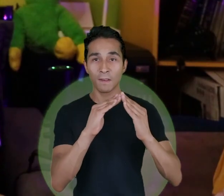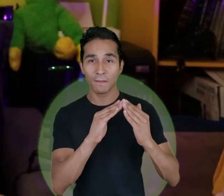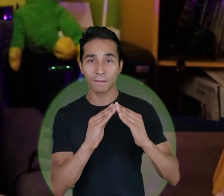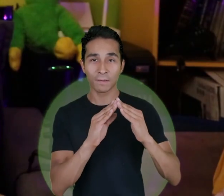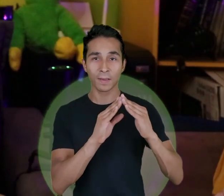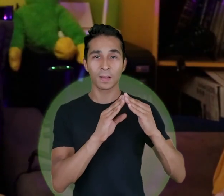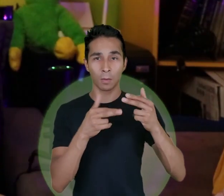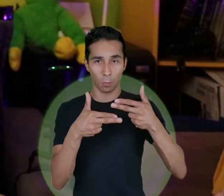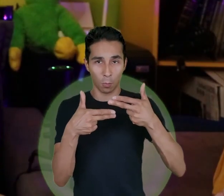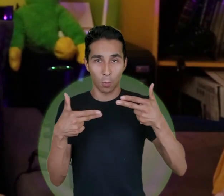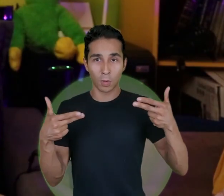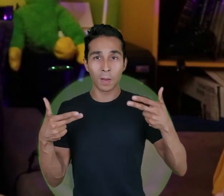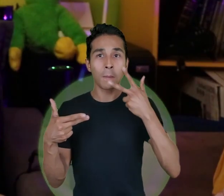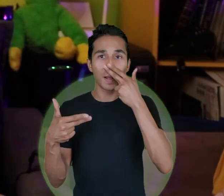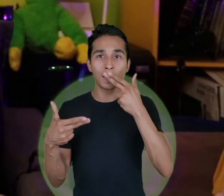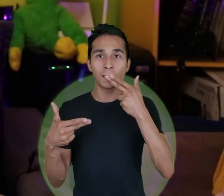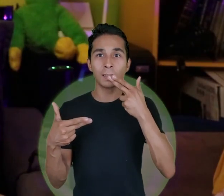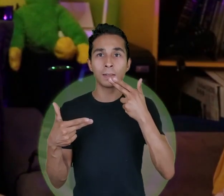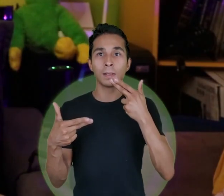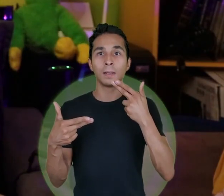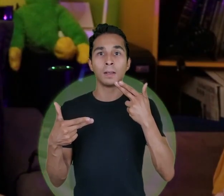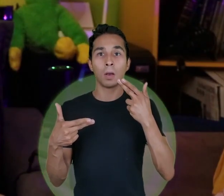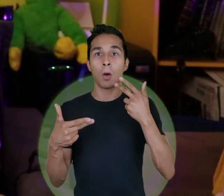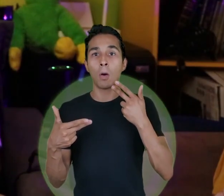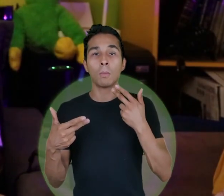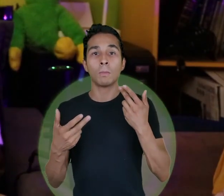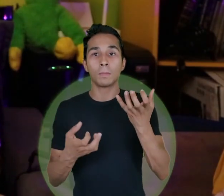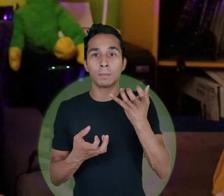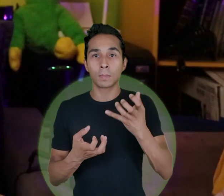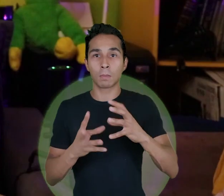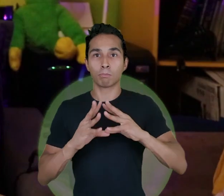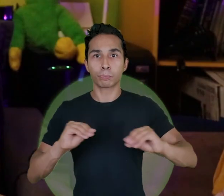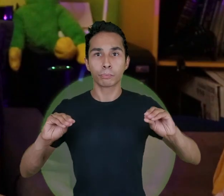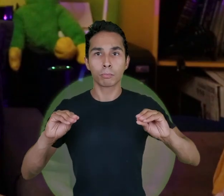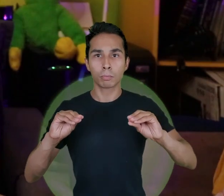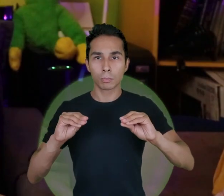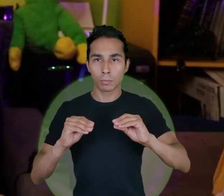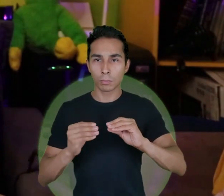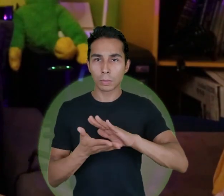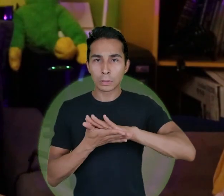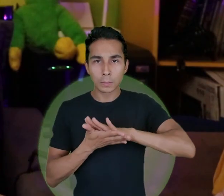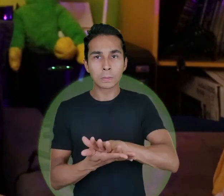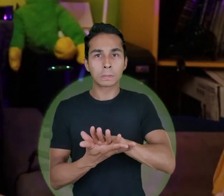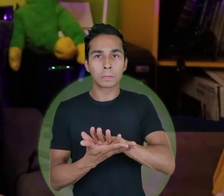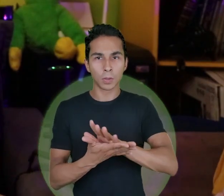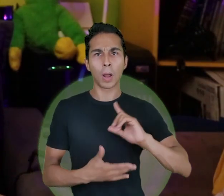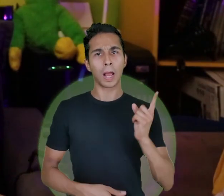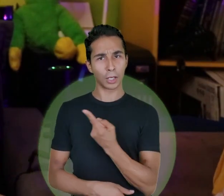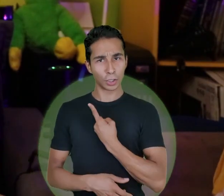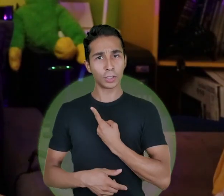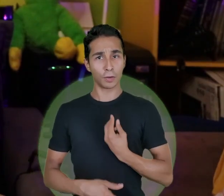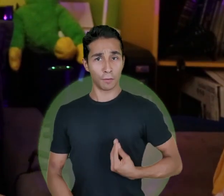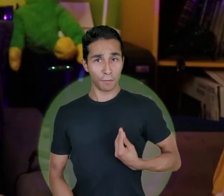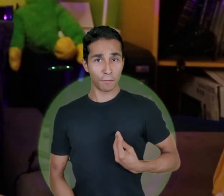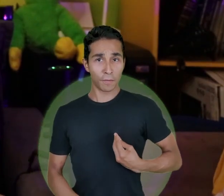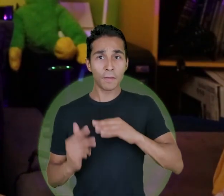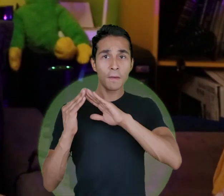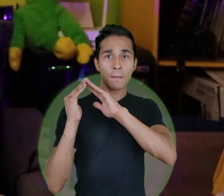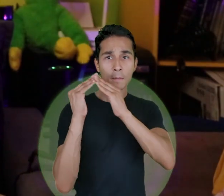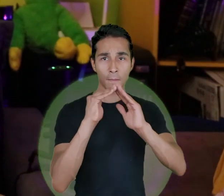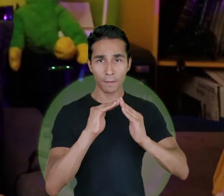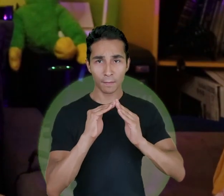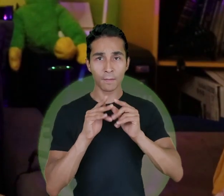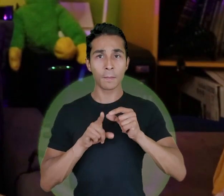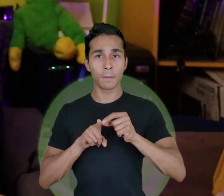uma tendência aí de ser apagado. Então acho que a nossa maior missão, né, enquanto pessoas periféricas, enquanto